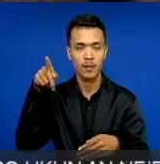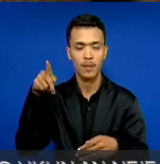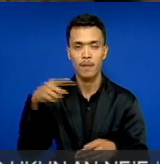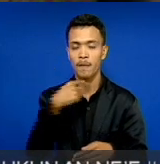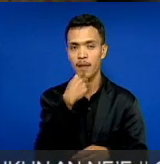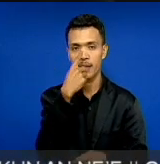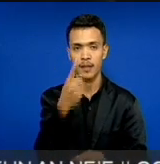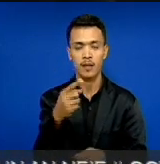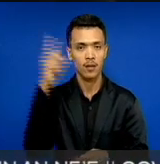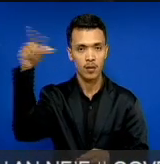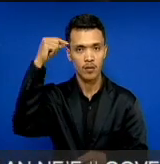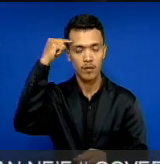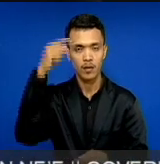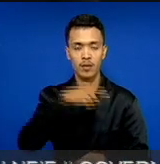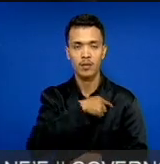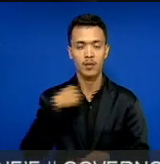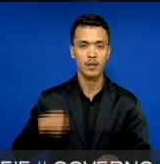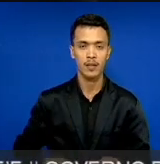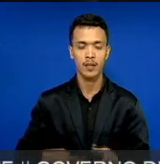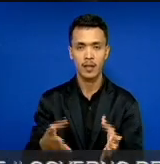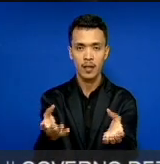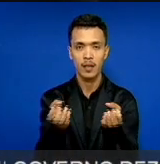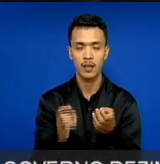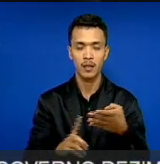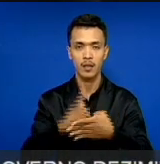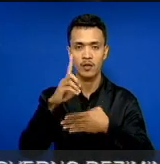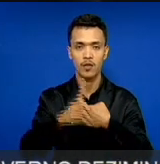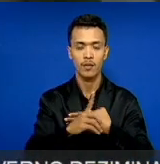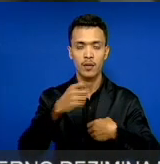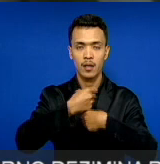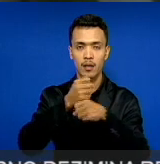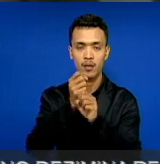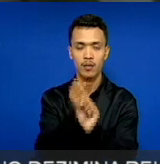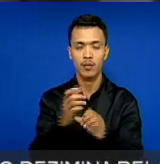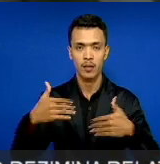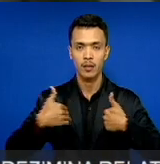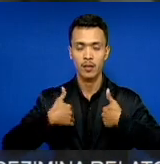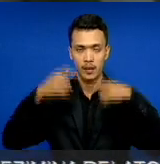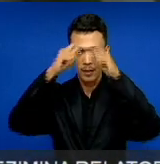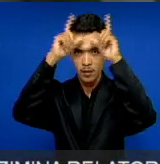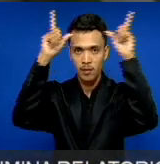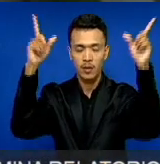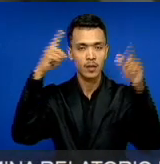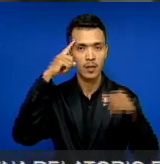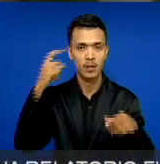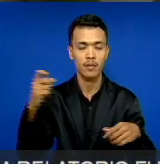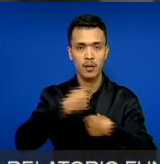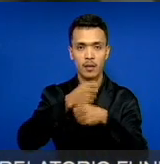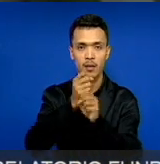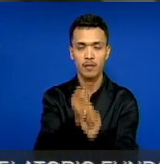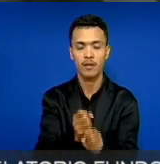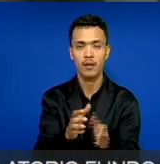Cruz Ateten, governo Hunan Hakarak Tebes apoia o desenvolvimento do setor agricultura Timor-Leste. Também Timor-Leste e a café hectares